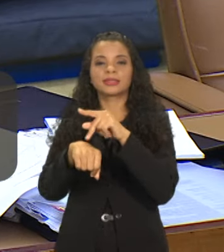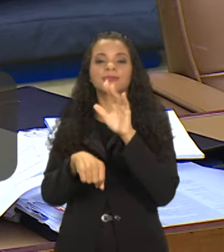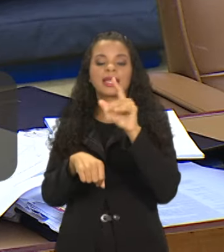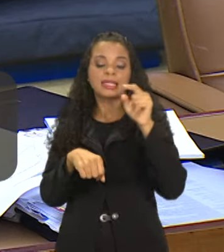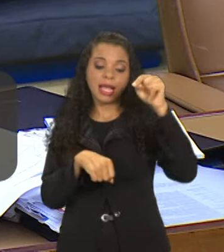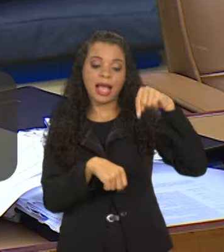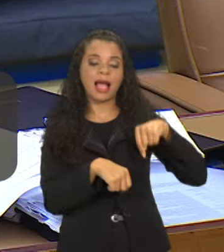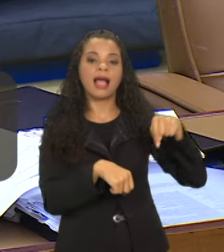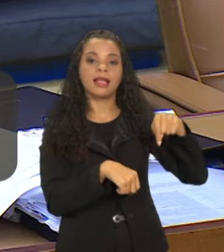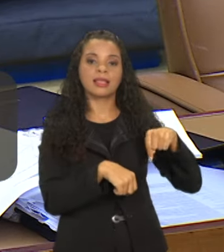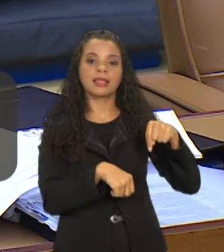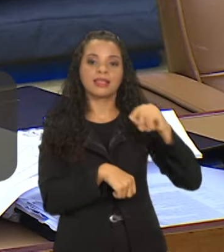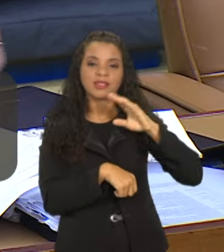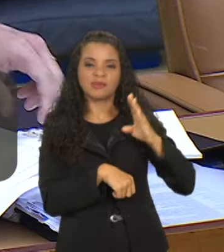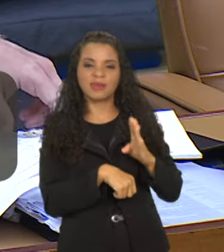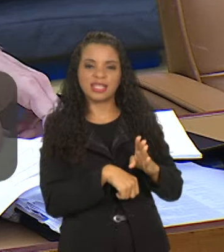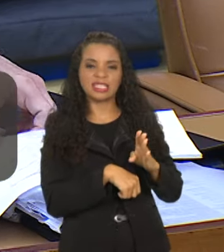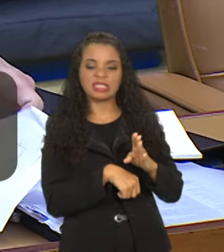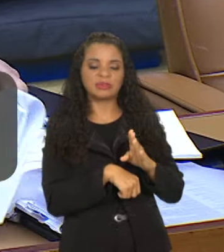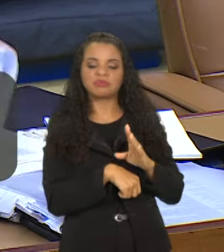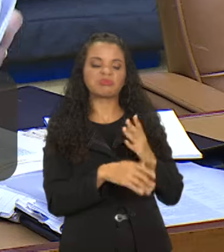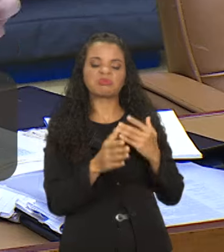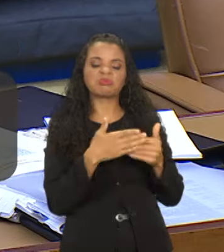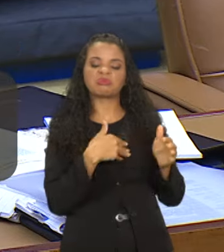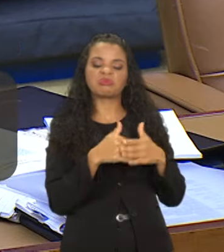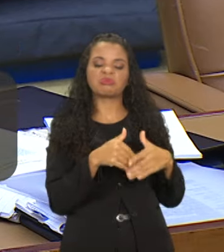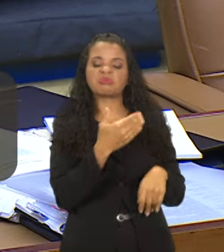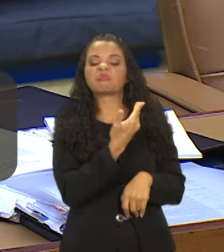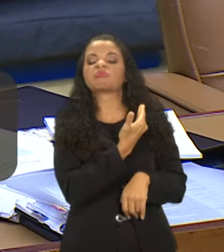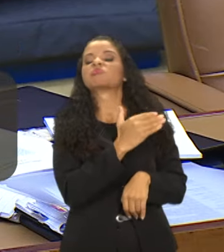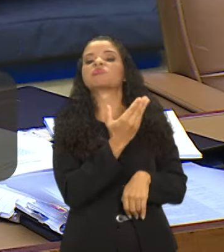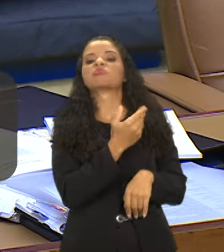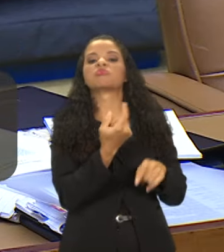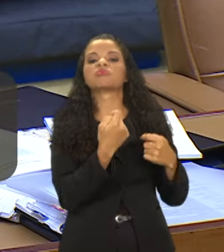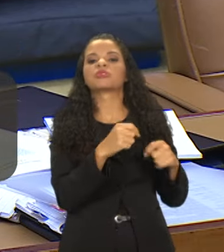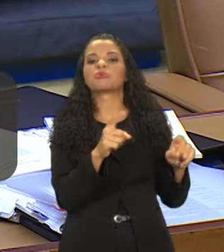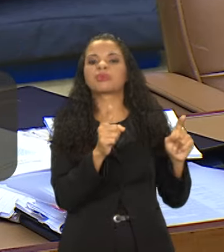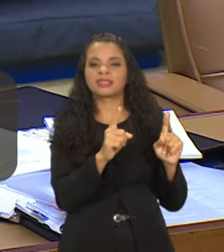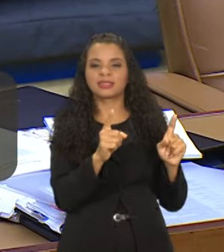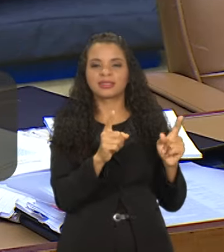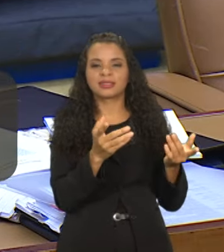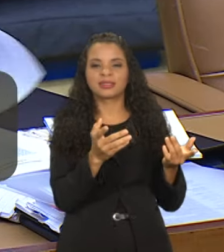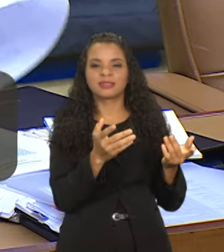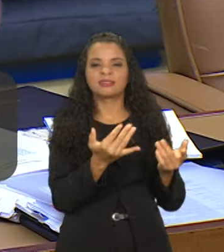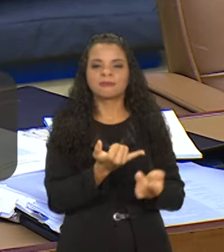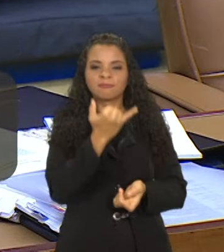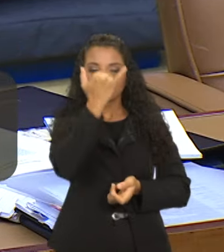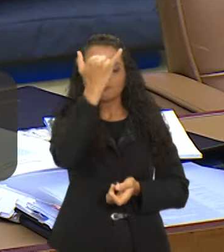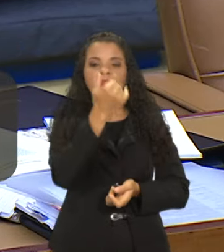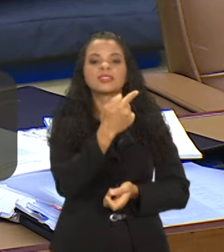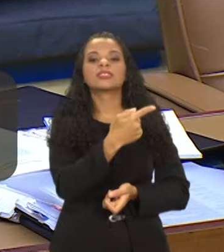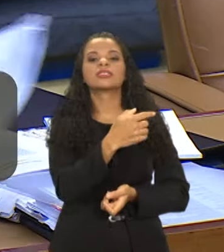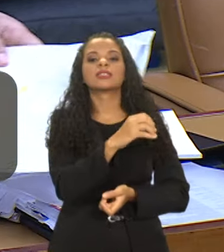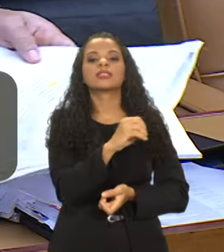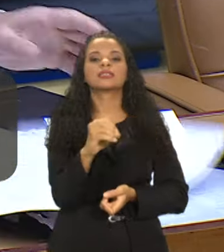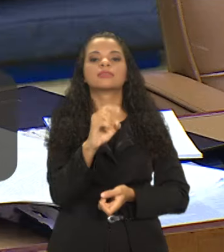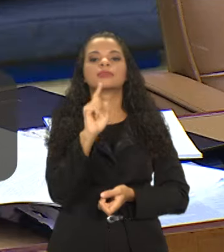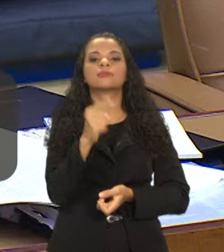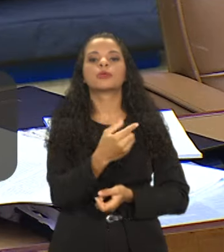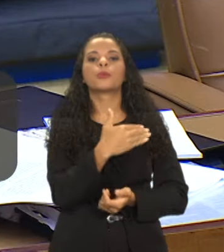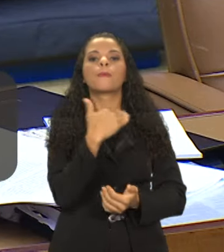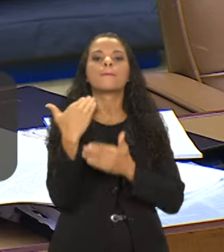o vírus, causando, repito, 700 mil mortes. Quantas, ministro Toffoli, quantas e